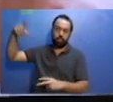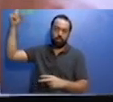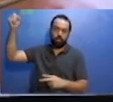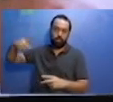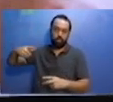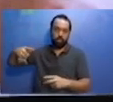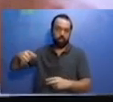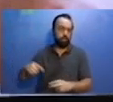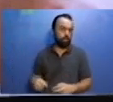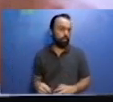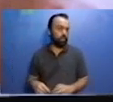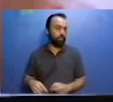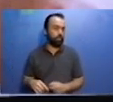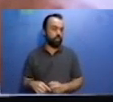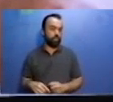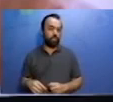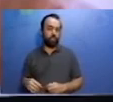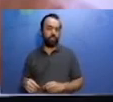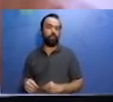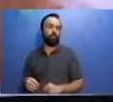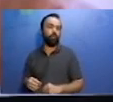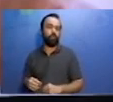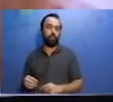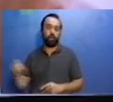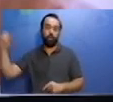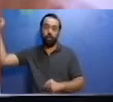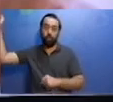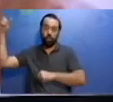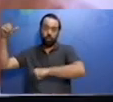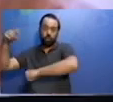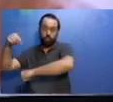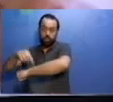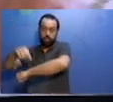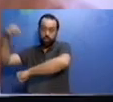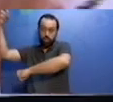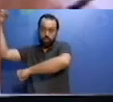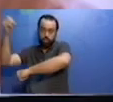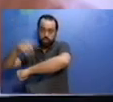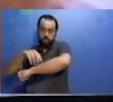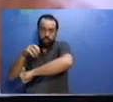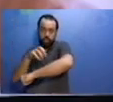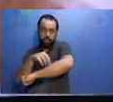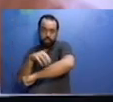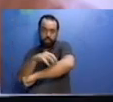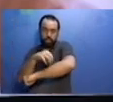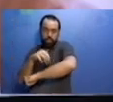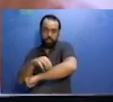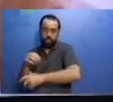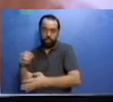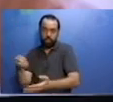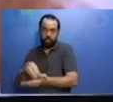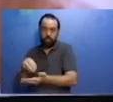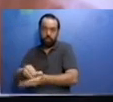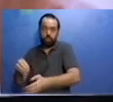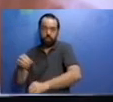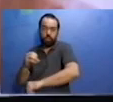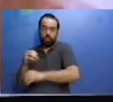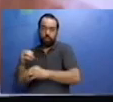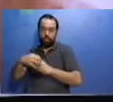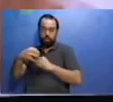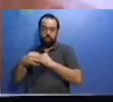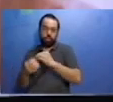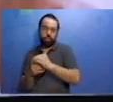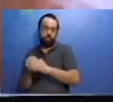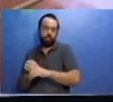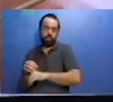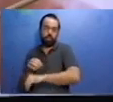Então, nessa situação, quando a pessoa é exposta ao sol, a região onde o fungo comeu a melanina permanece branca. Por isso que é chamado de pano